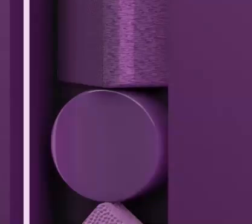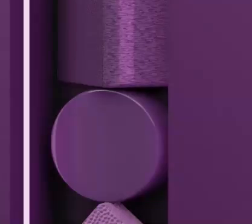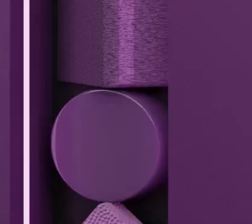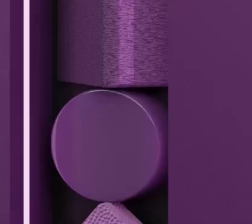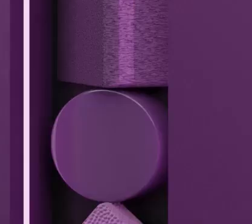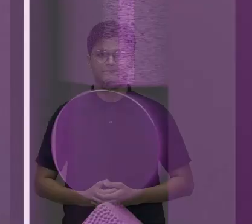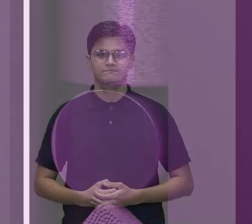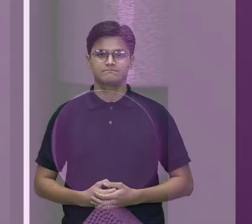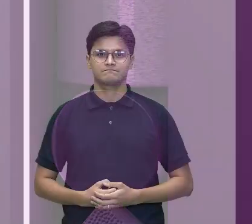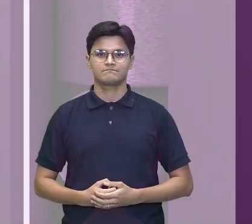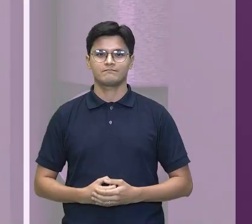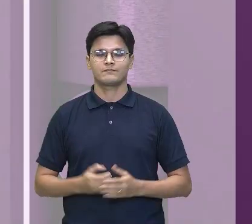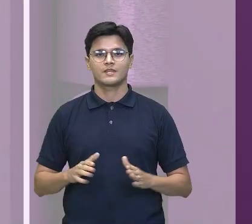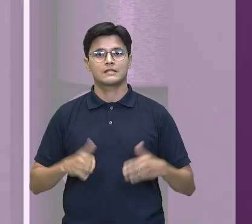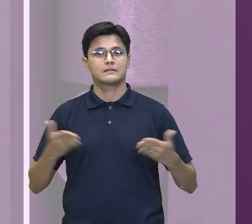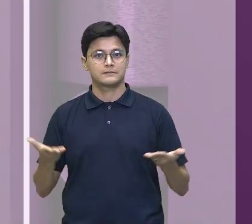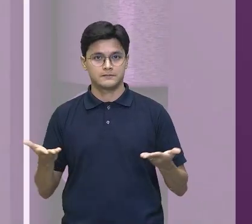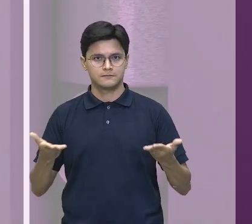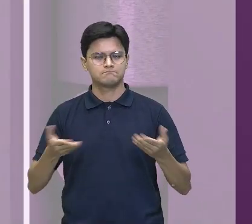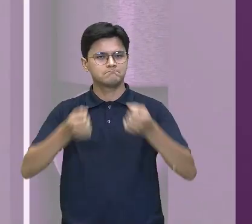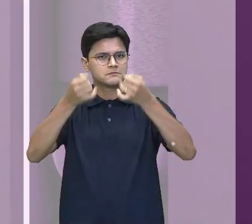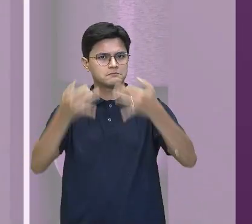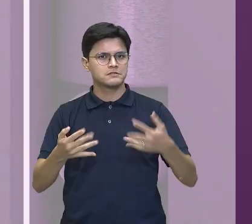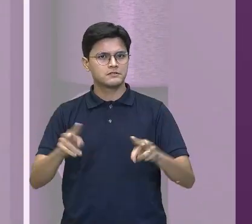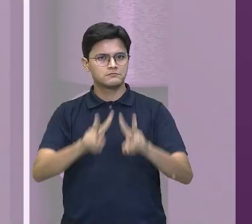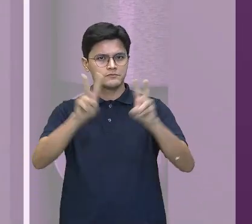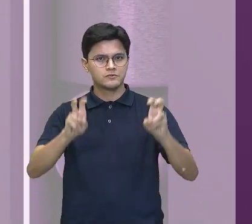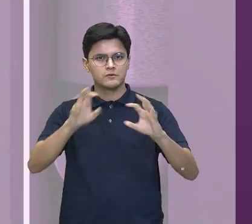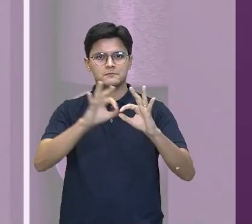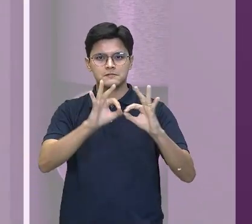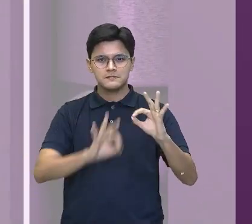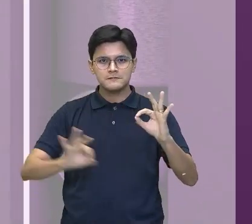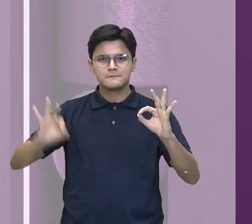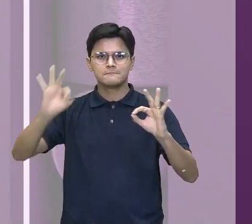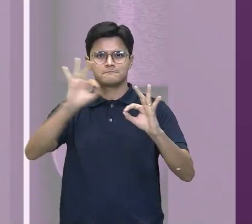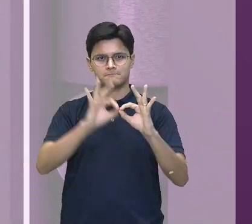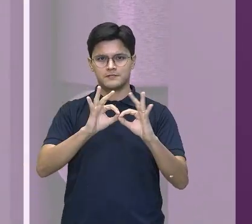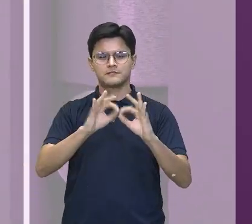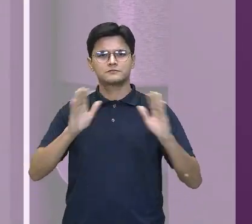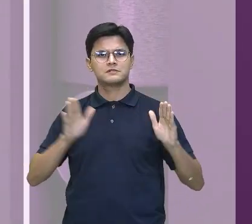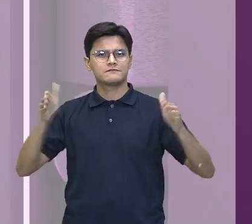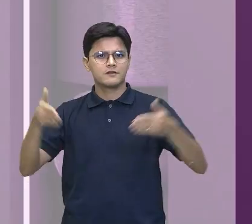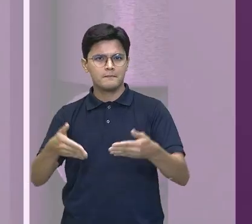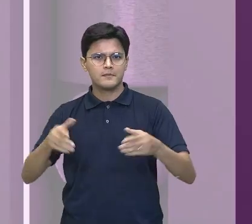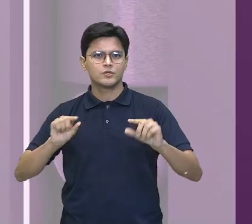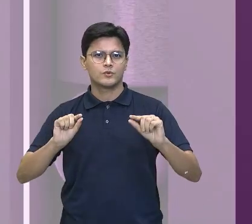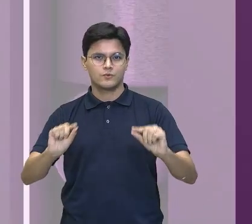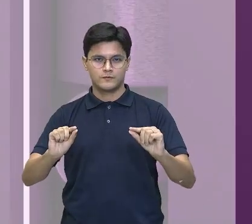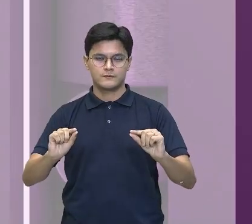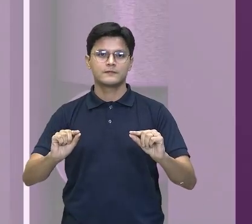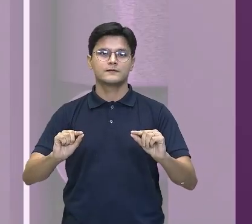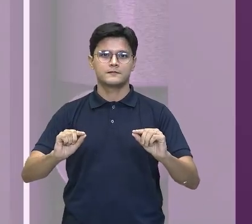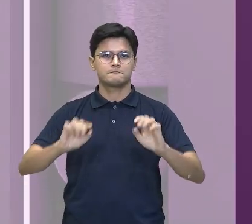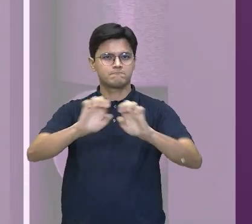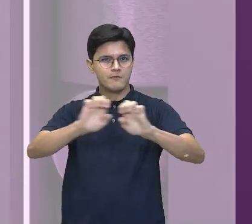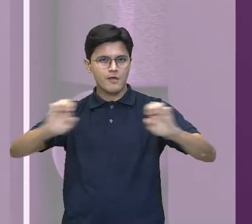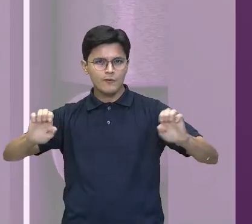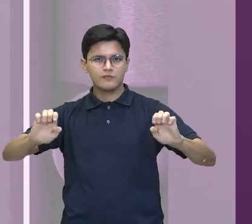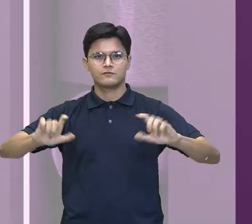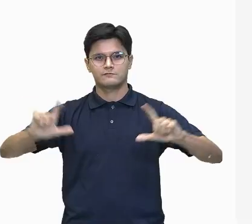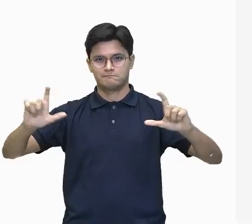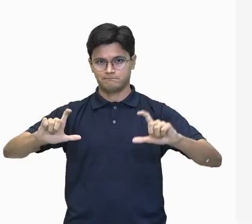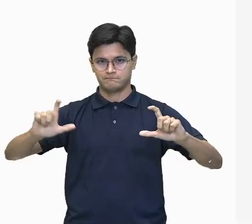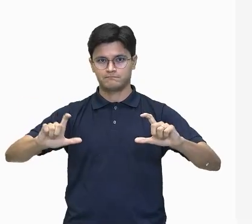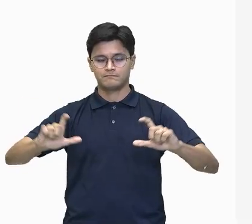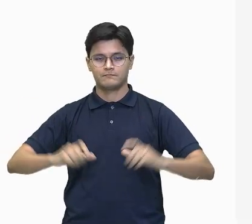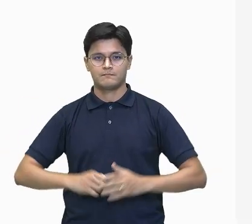Muito bem, então estamos falando aí de circunferência, mais especificamente, né, as suas equações. Então